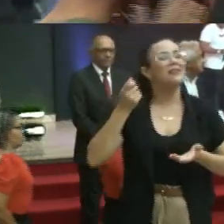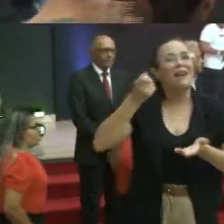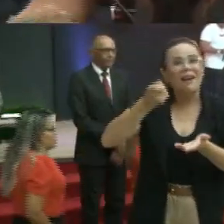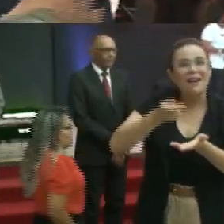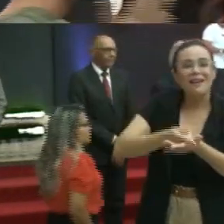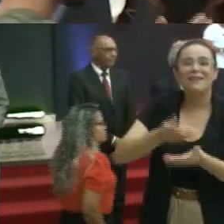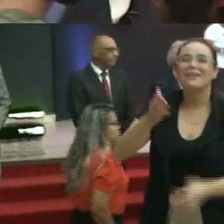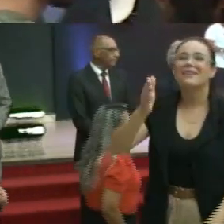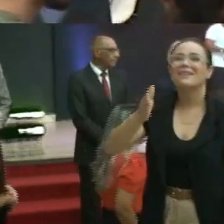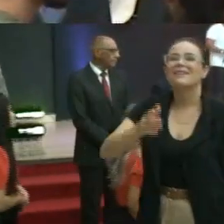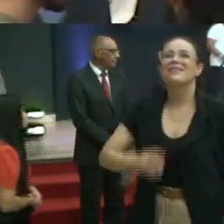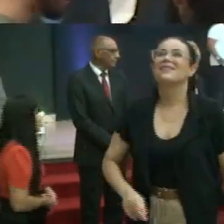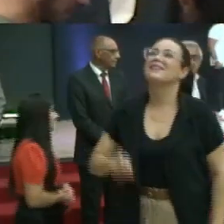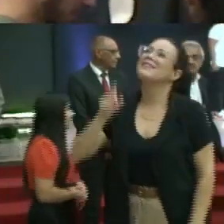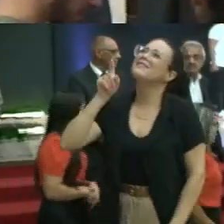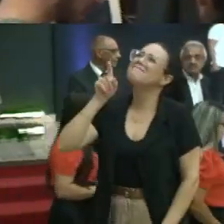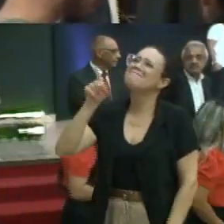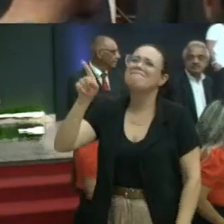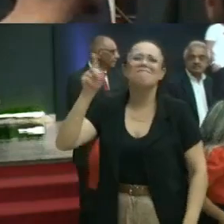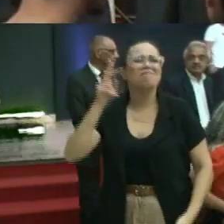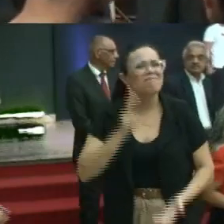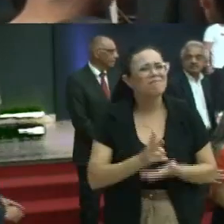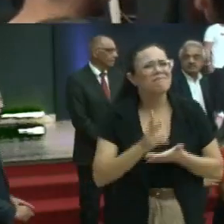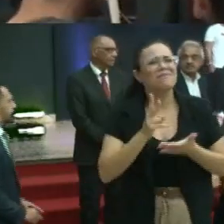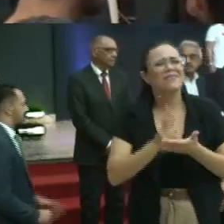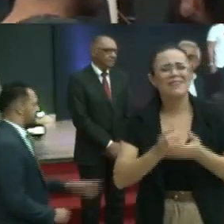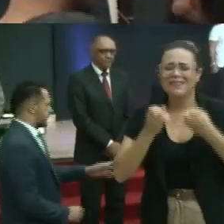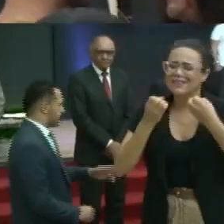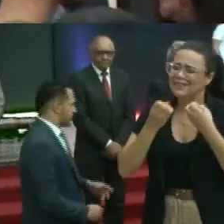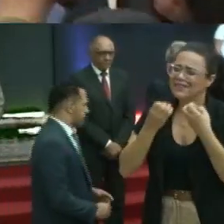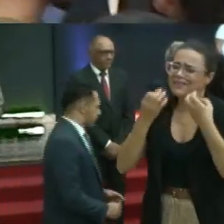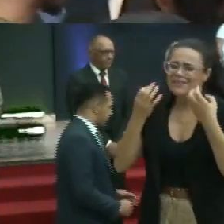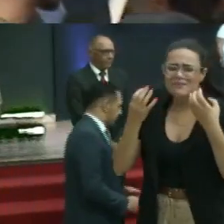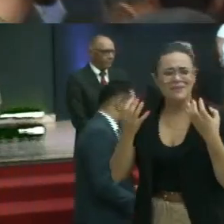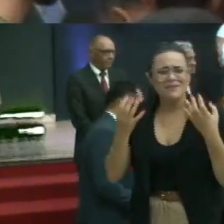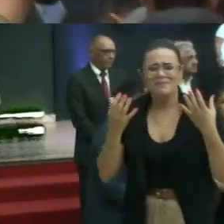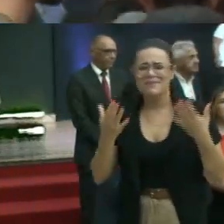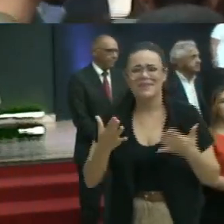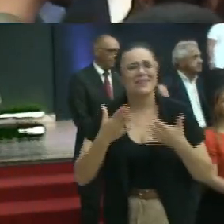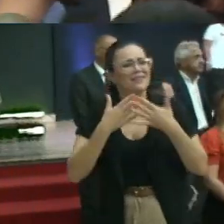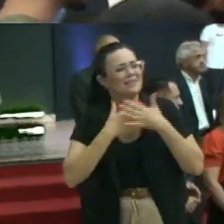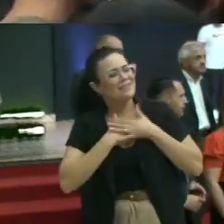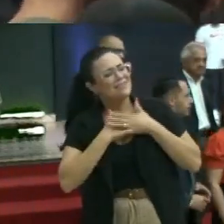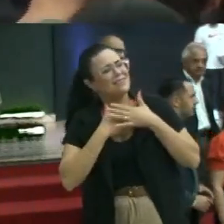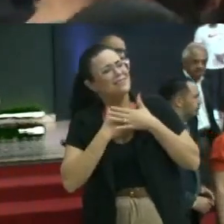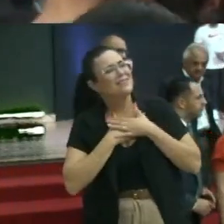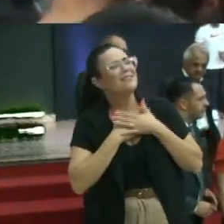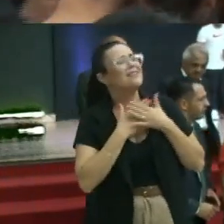mim. Tu tem sido tão, tão bom pra mim.